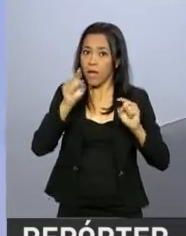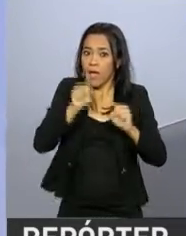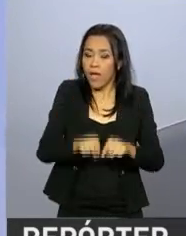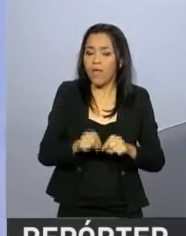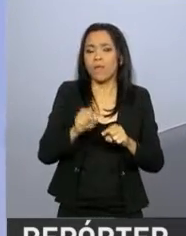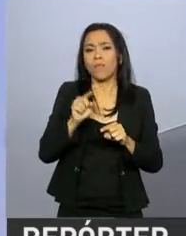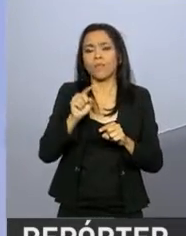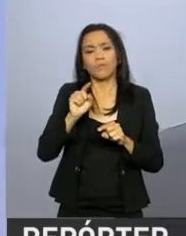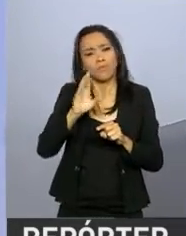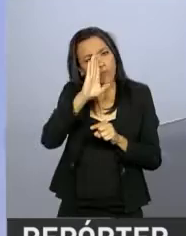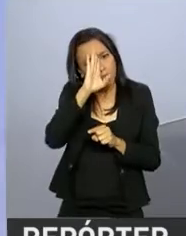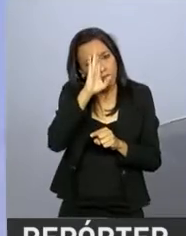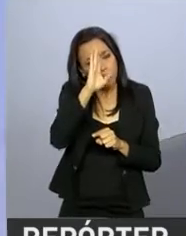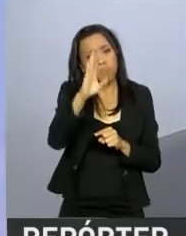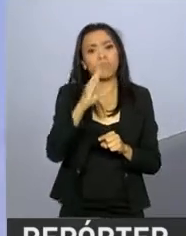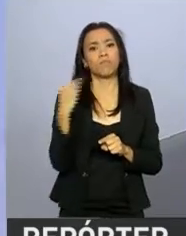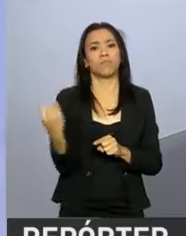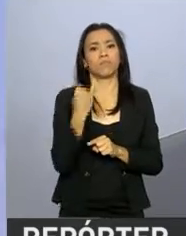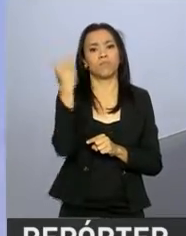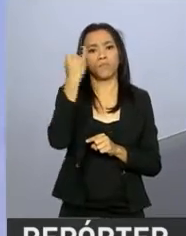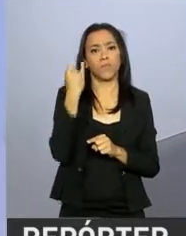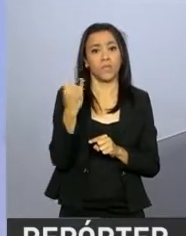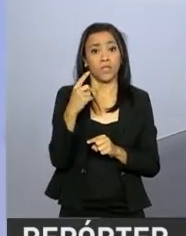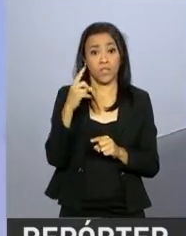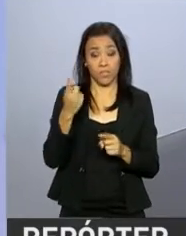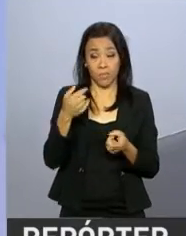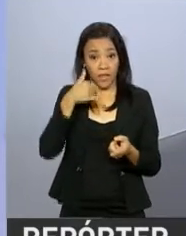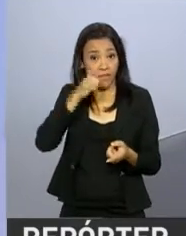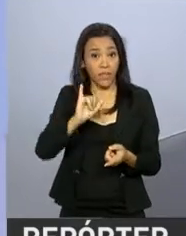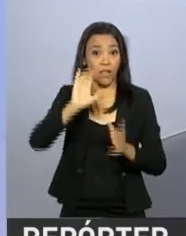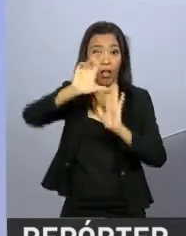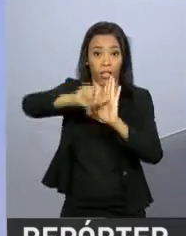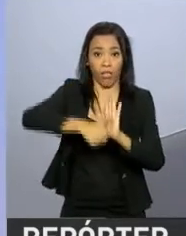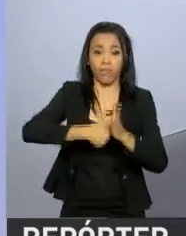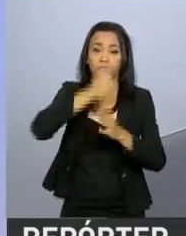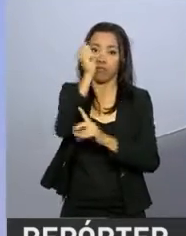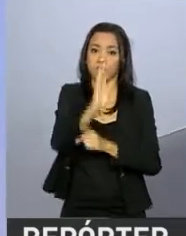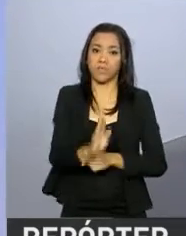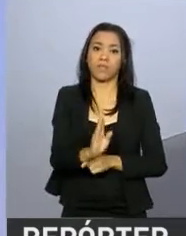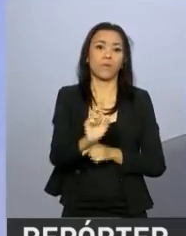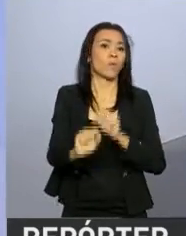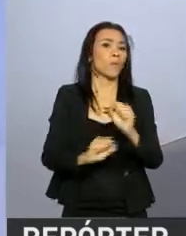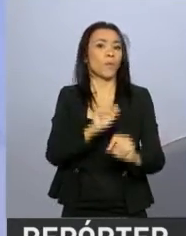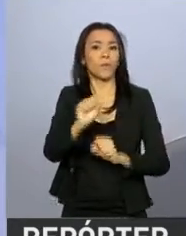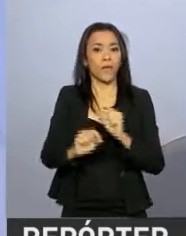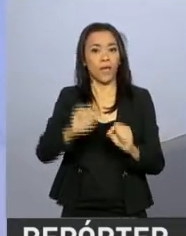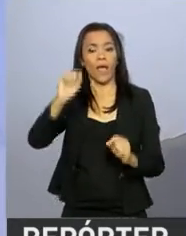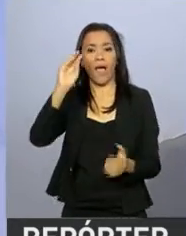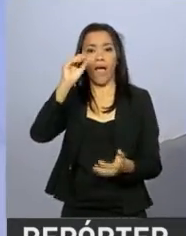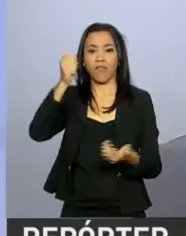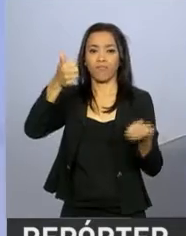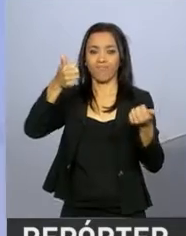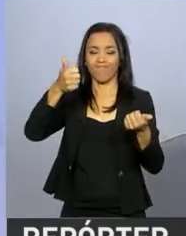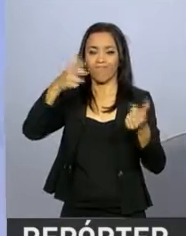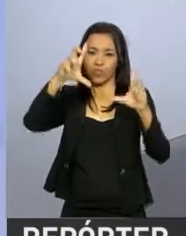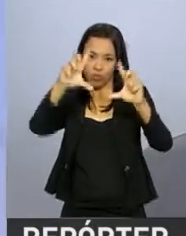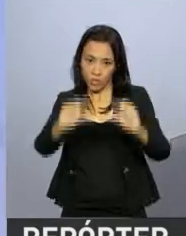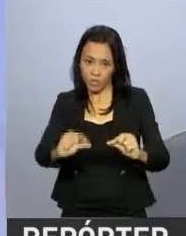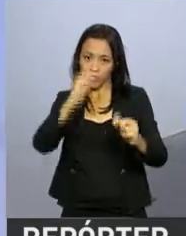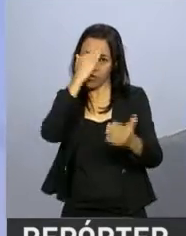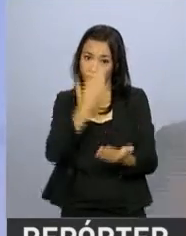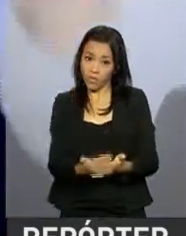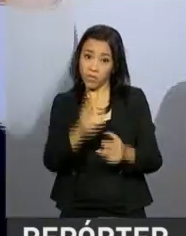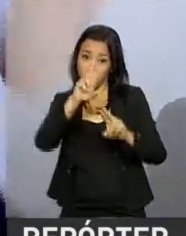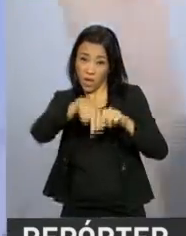fundamental da presente recessão do brasil que é a queda de confiança em função de uma